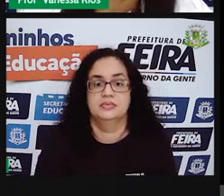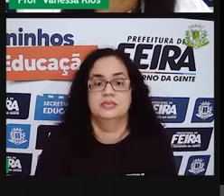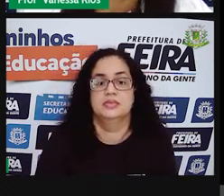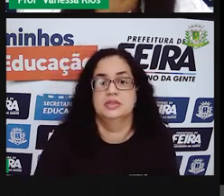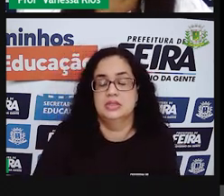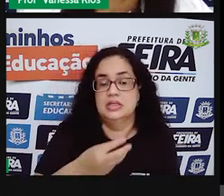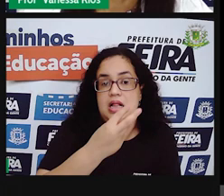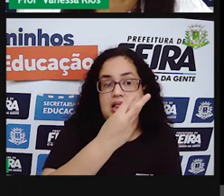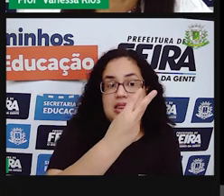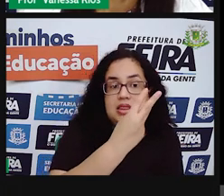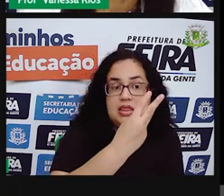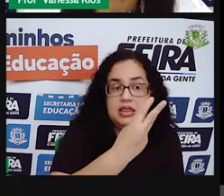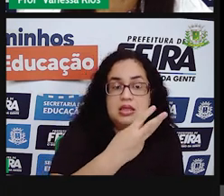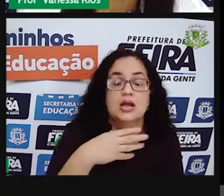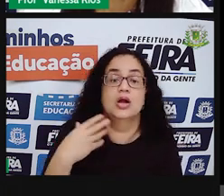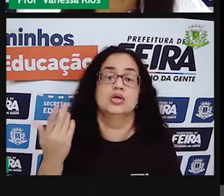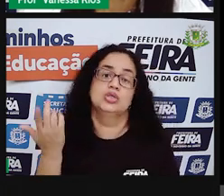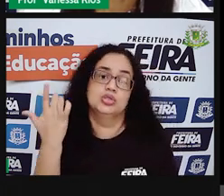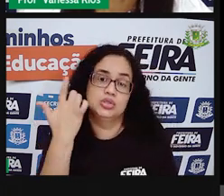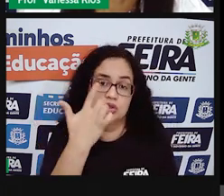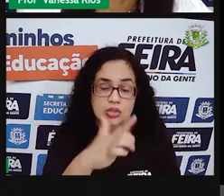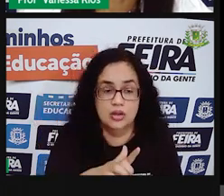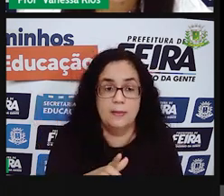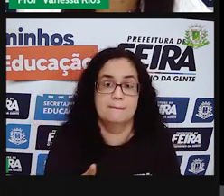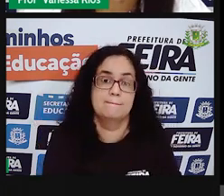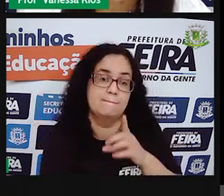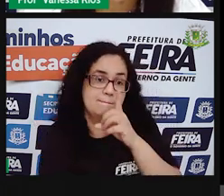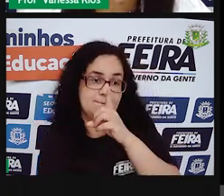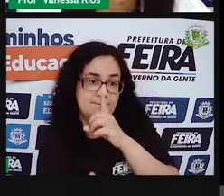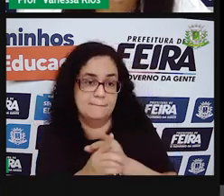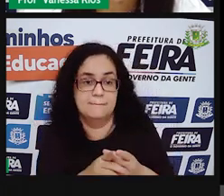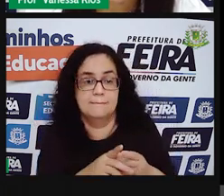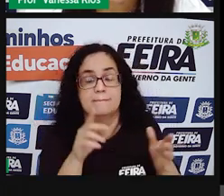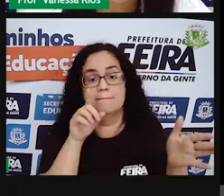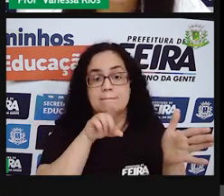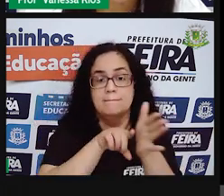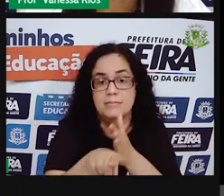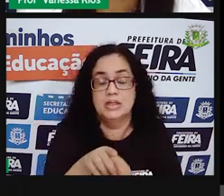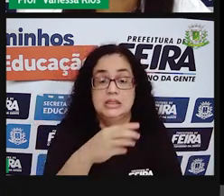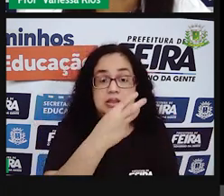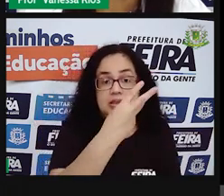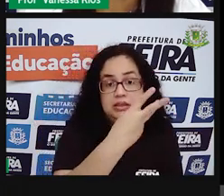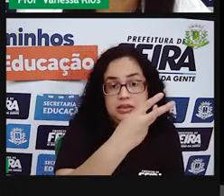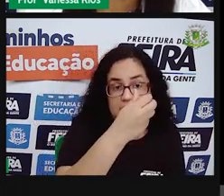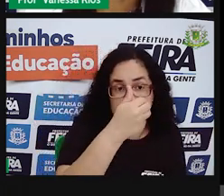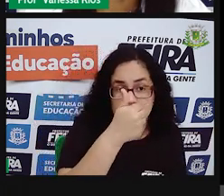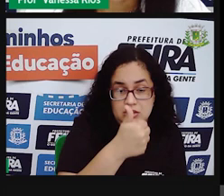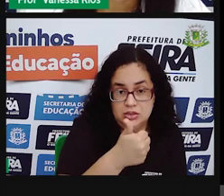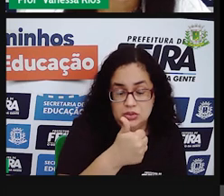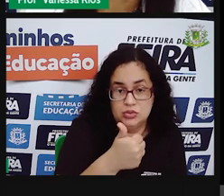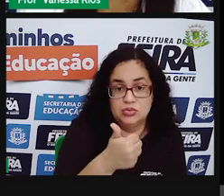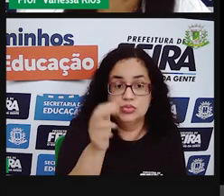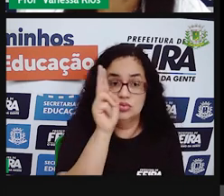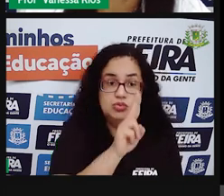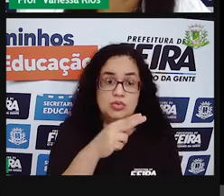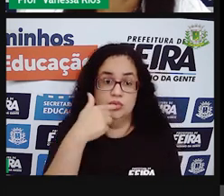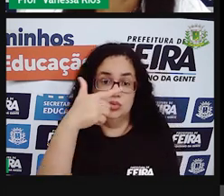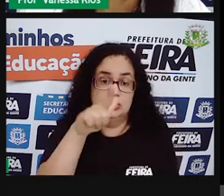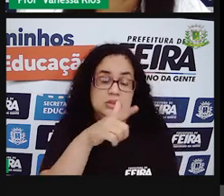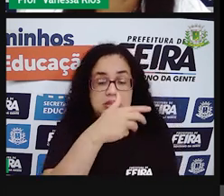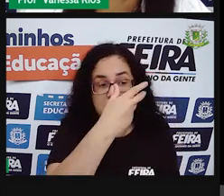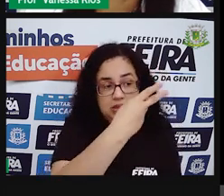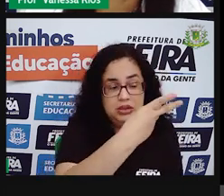São 6 números. E aí, novamente, pego o resultado anterior, que foi 31, utilizo o padrão para achar o